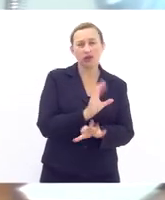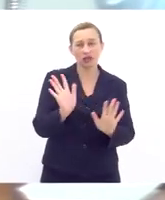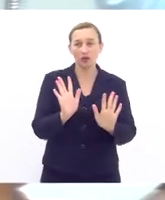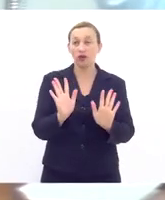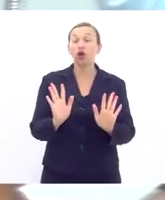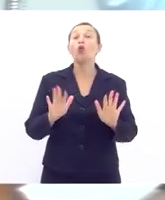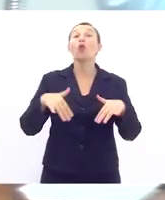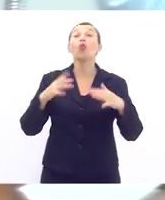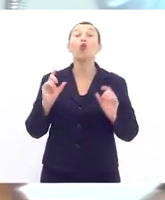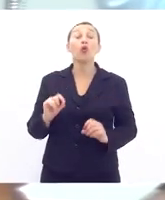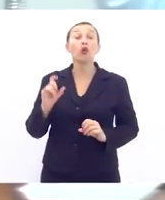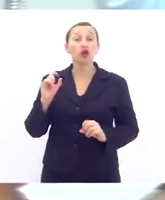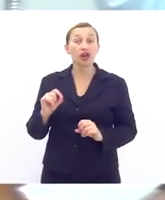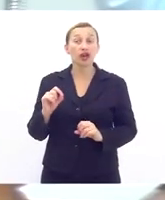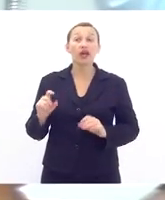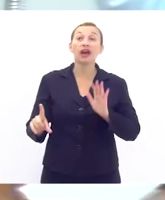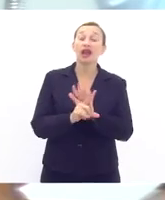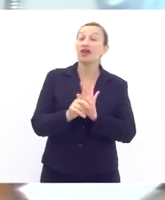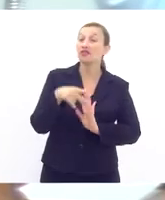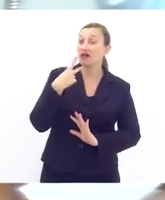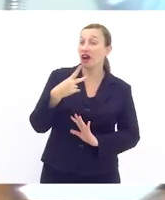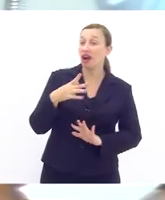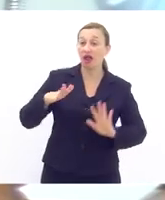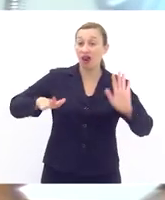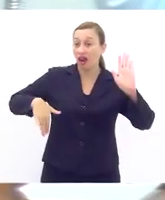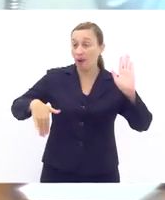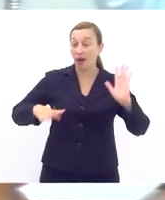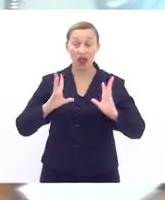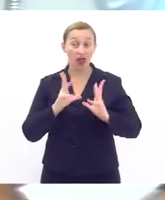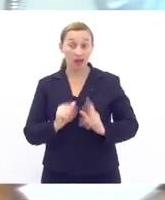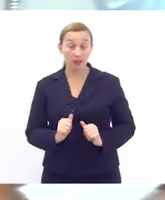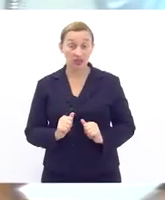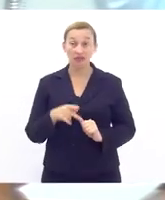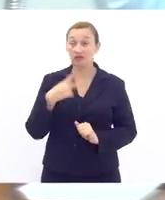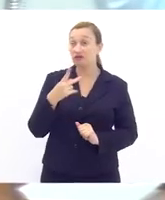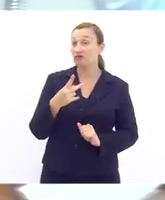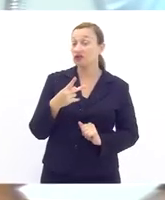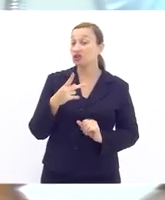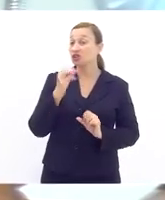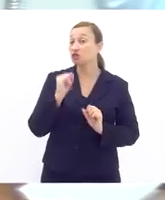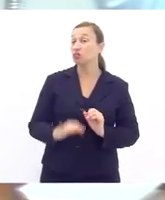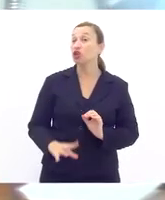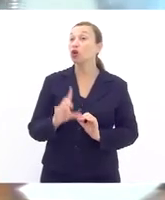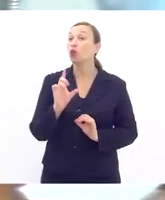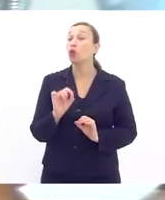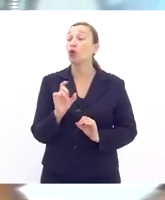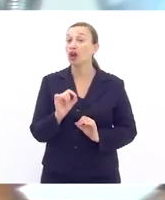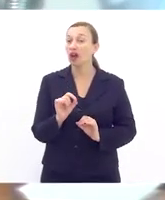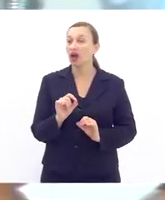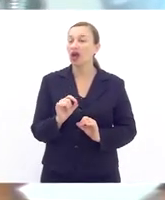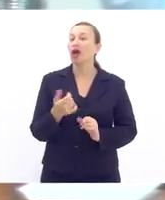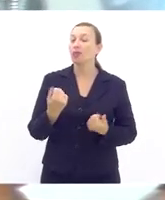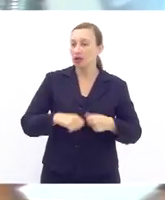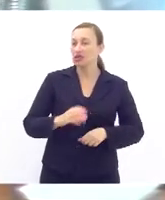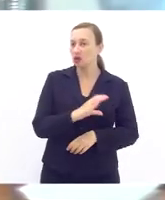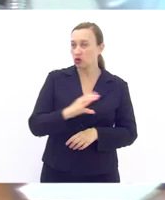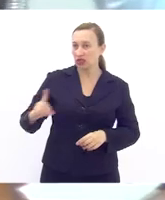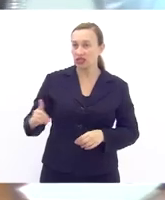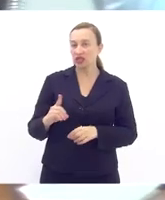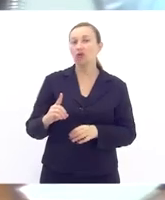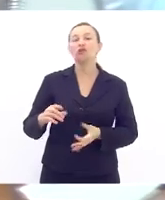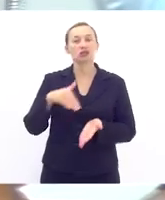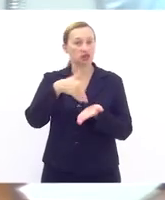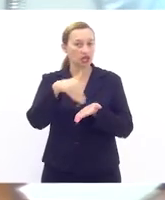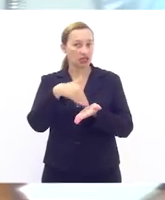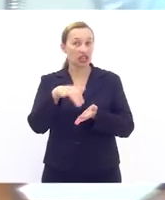diz limpeza de praias Integração no saneamento em duas palavras o que que a lei diz que tem que ter uma coordenação da secretaria e